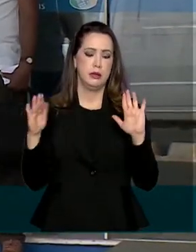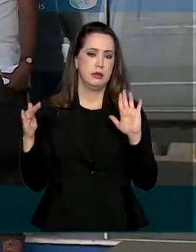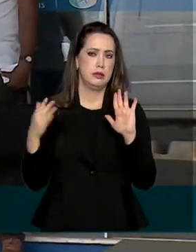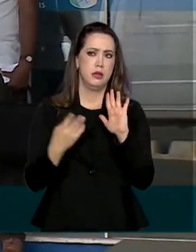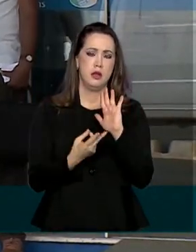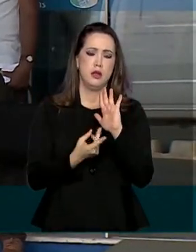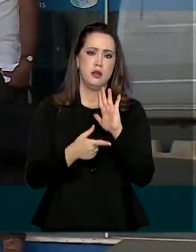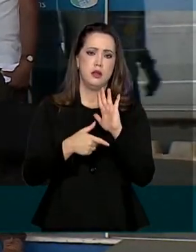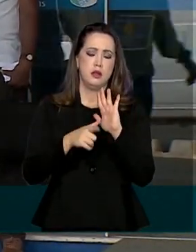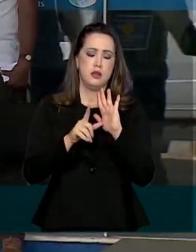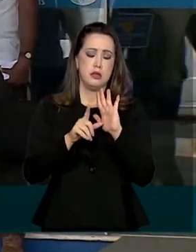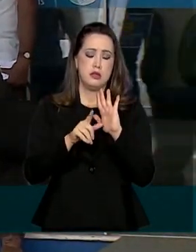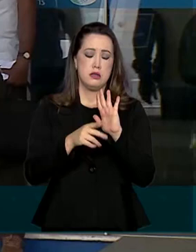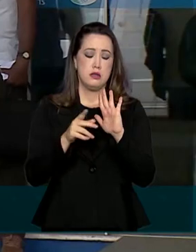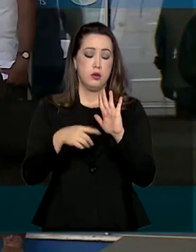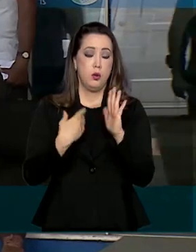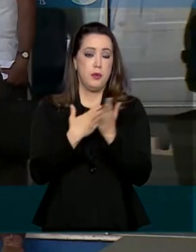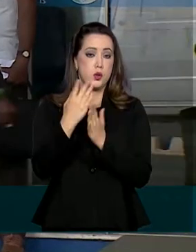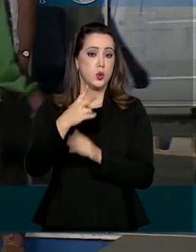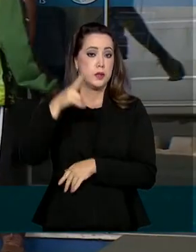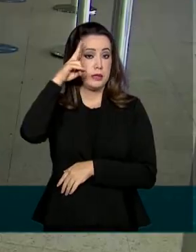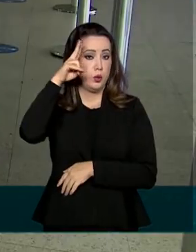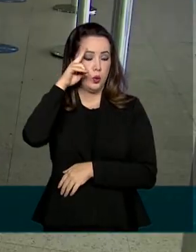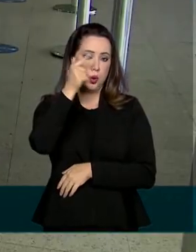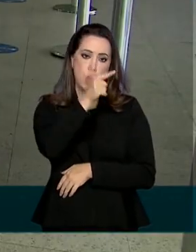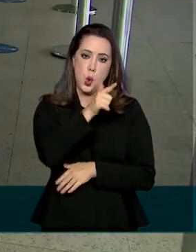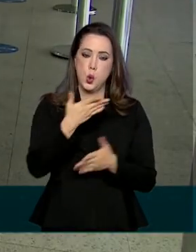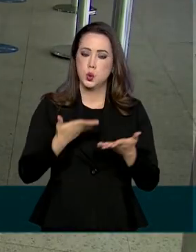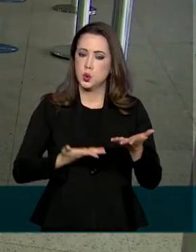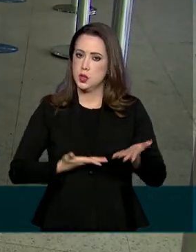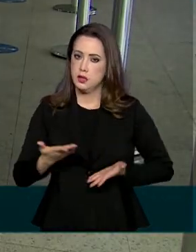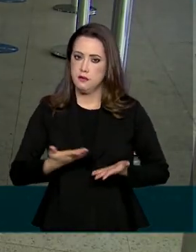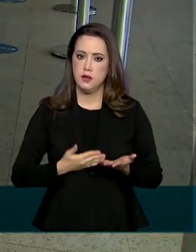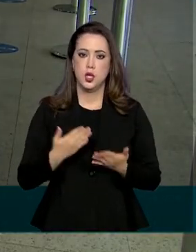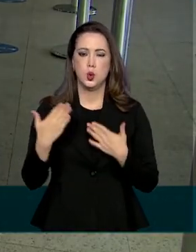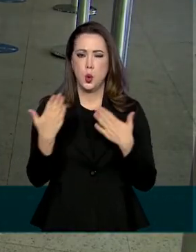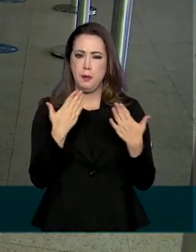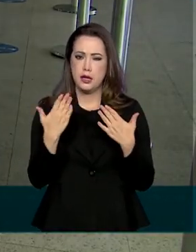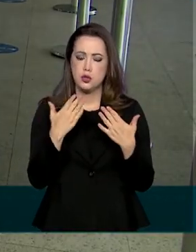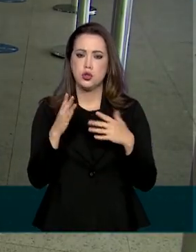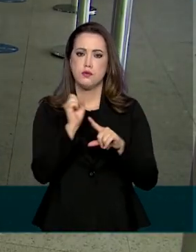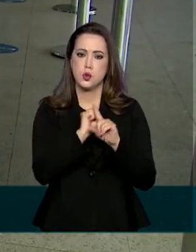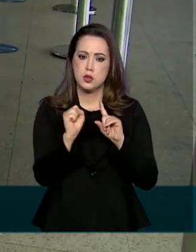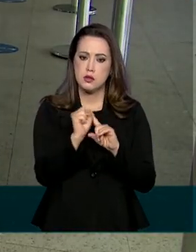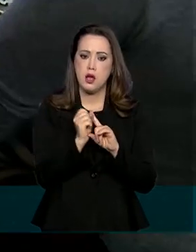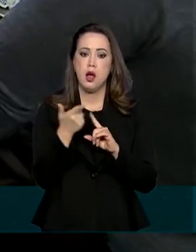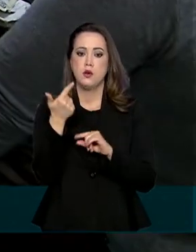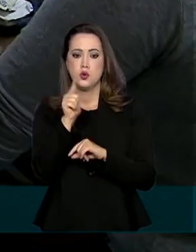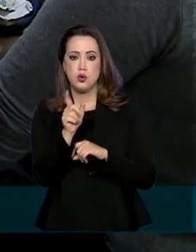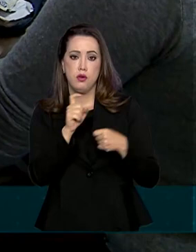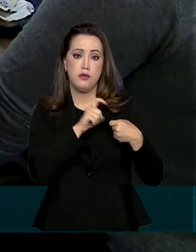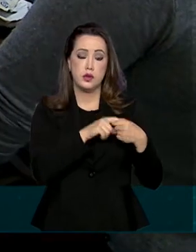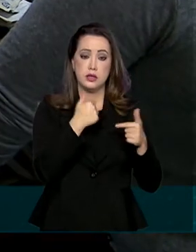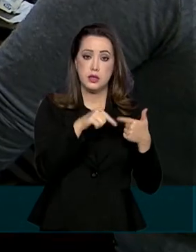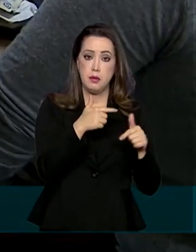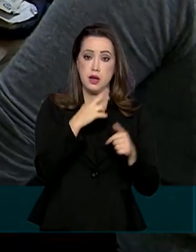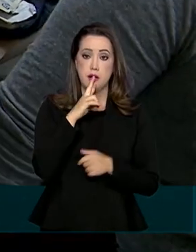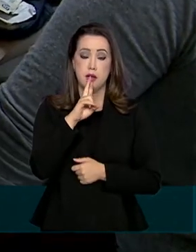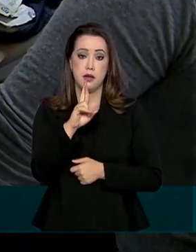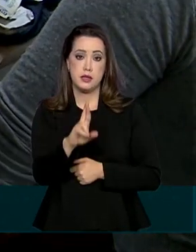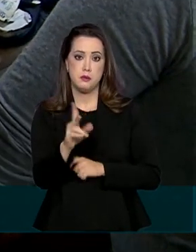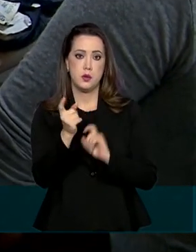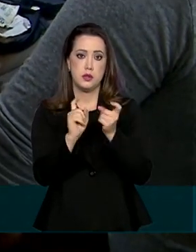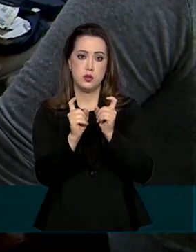última segunda-feira para os outros serviços, como avaliação social, reabilitação profissional e justificação